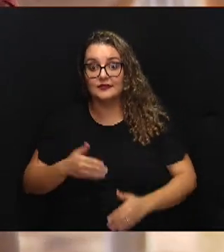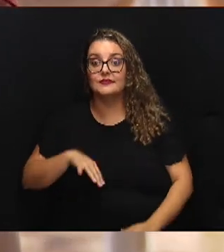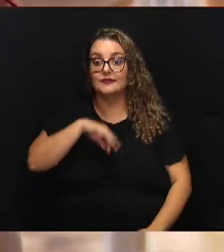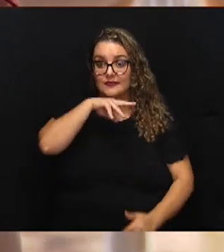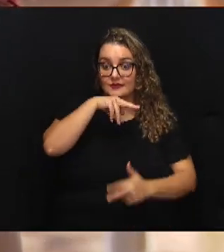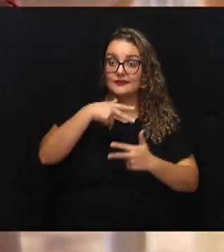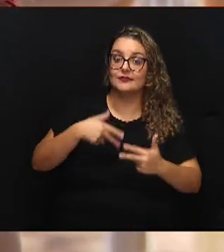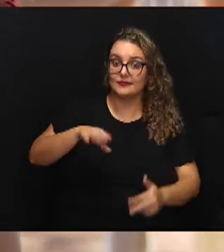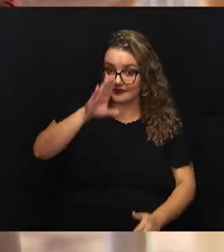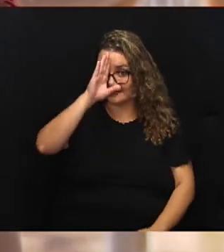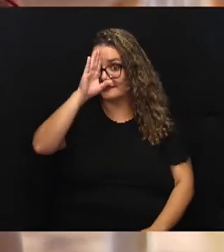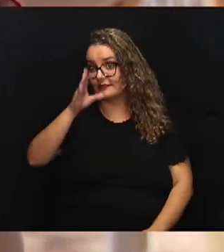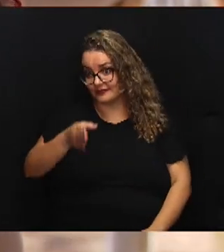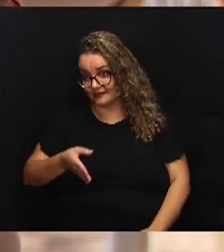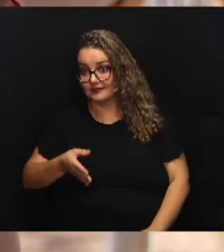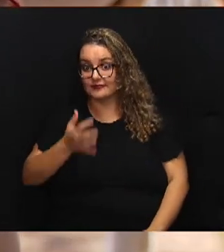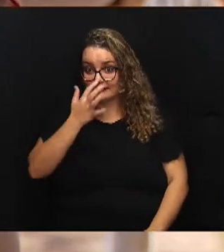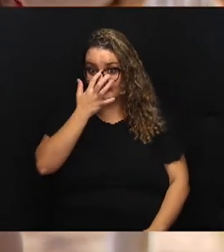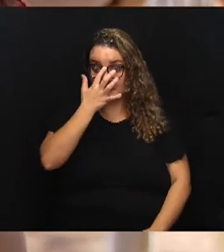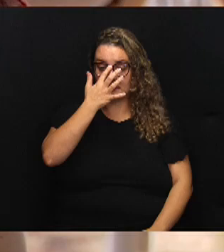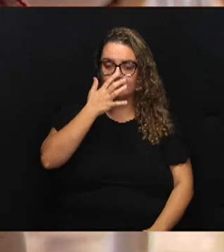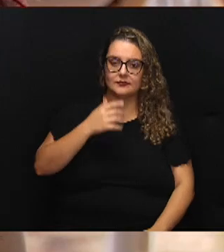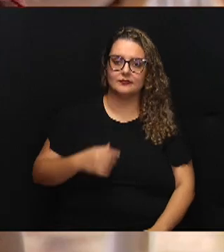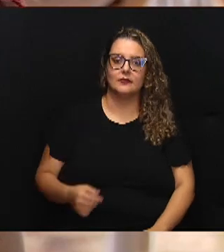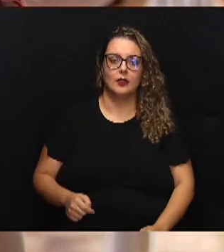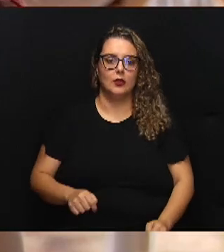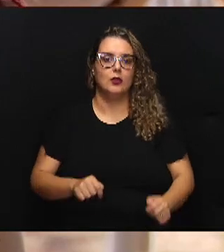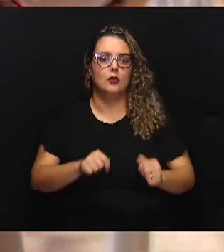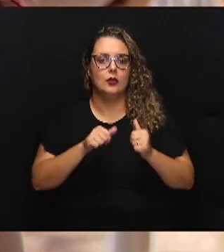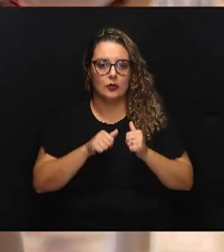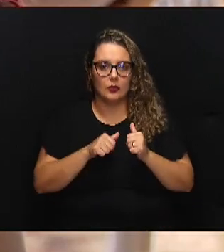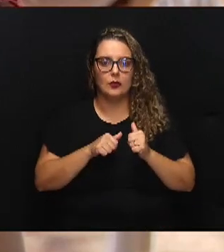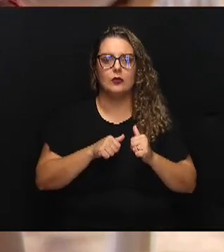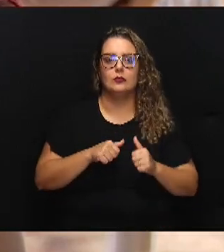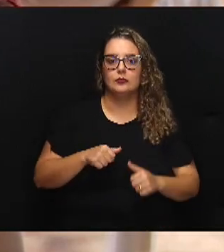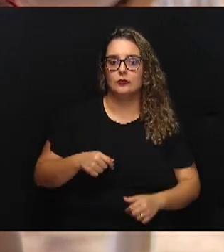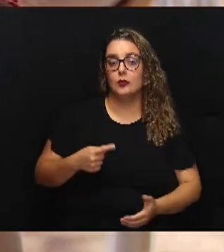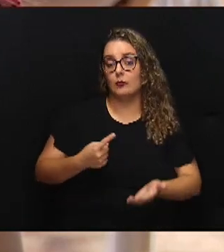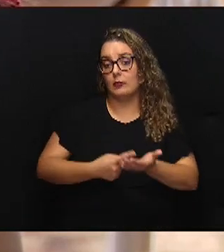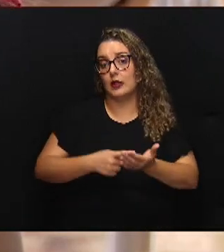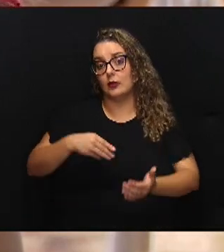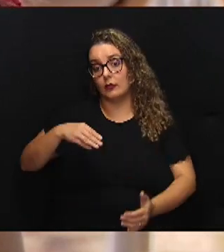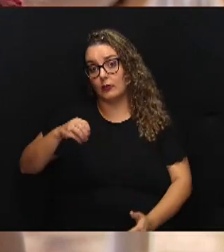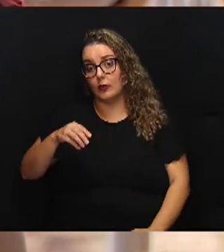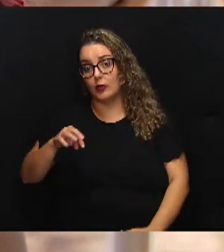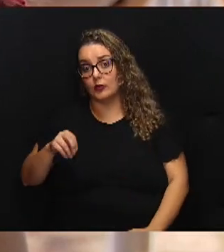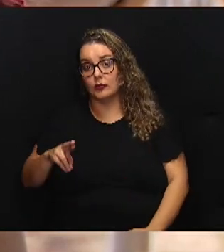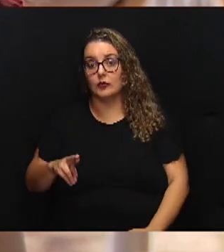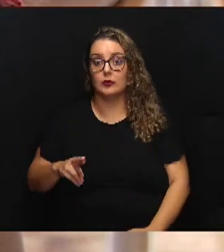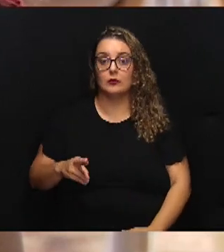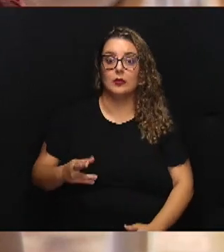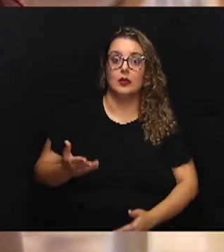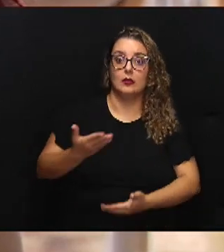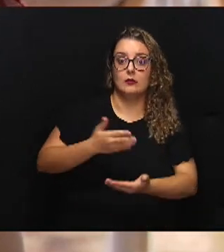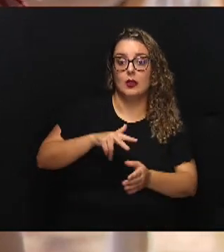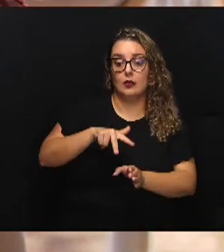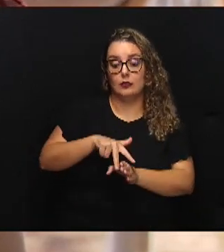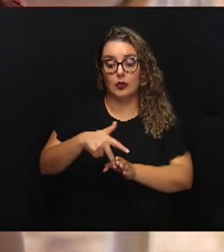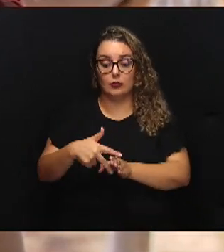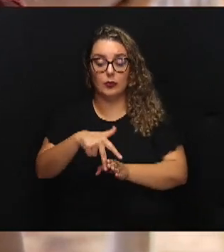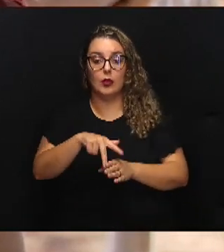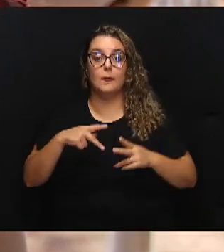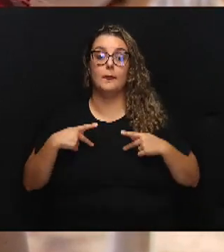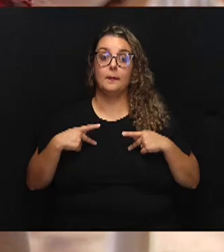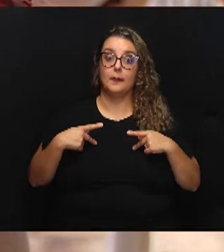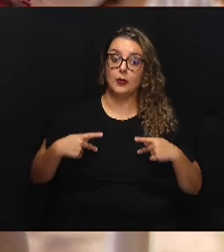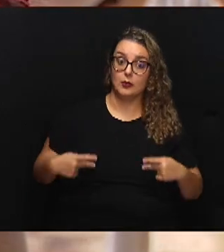animais principalmente, o ganho dos marcos motores, Então as transferências de posição,